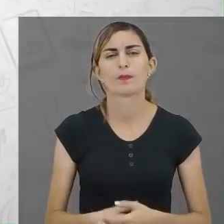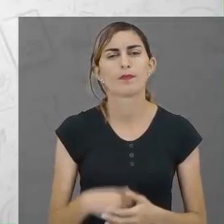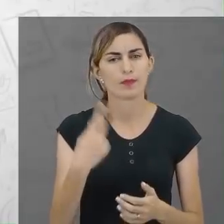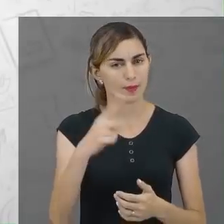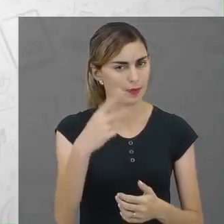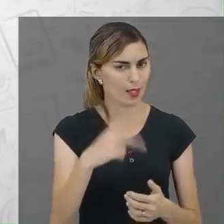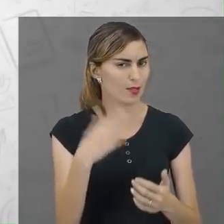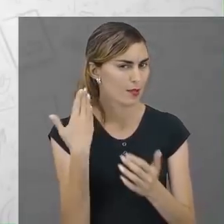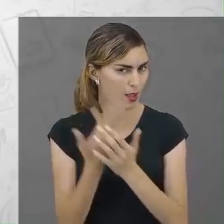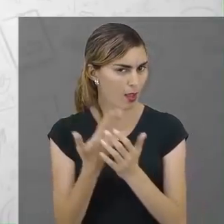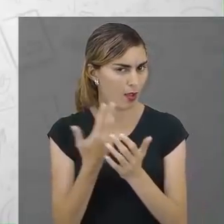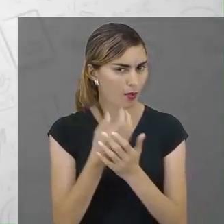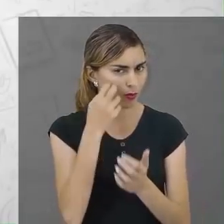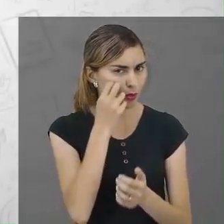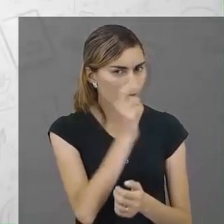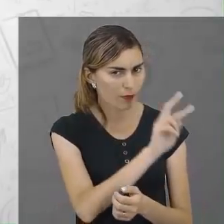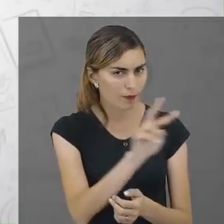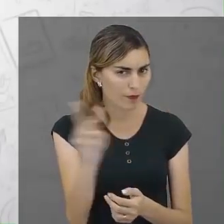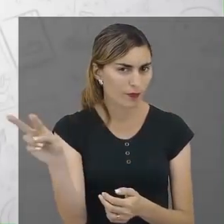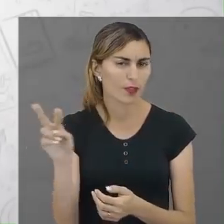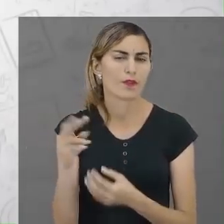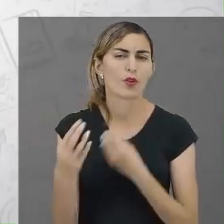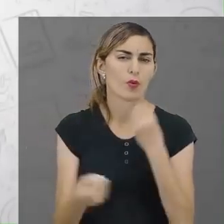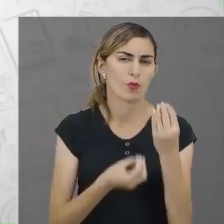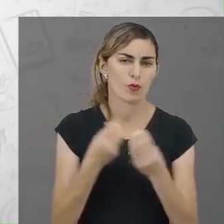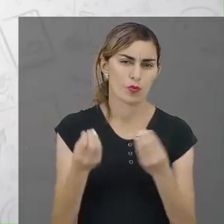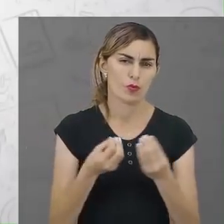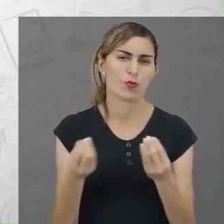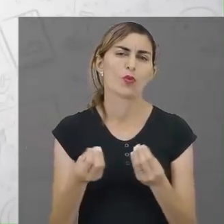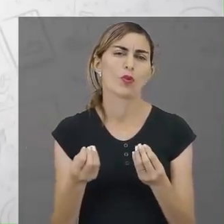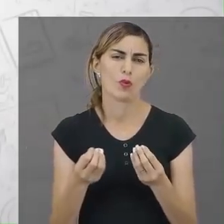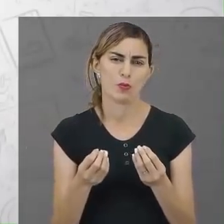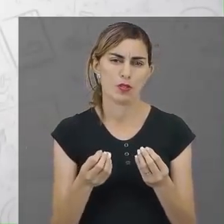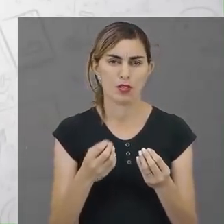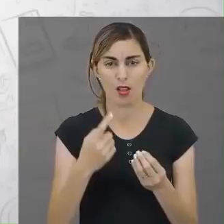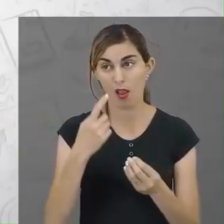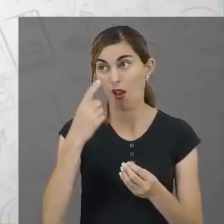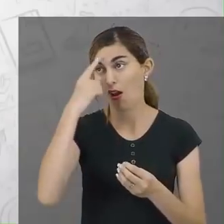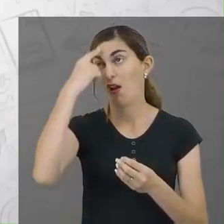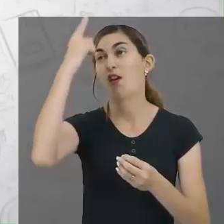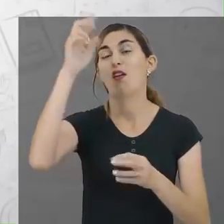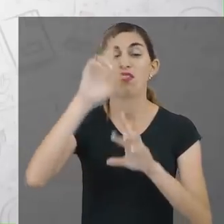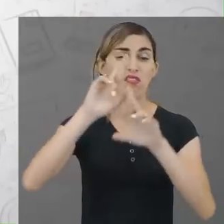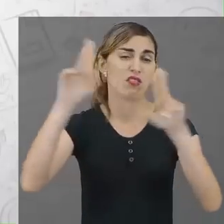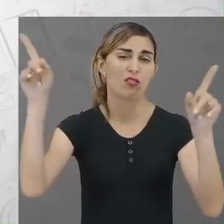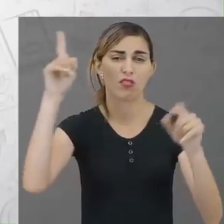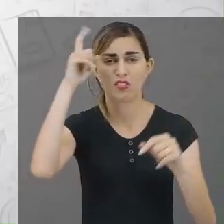Nessa aula, nós vimos como lógica de programação não é esse bicho de sete cabeças.